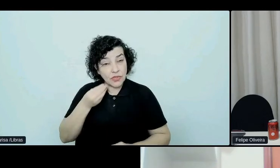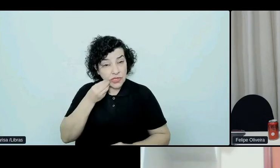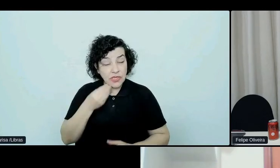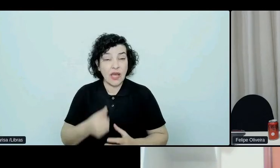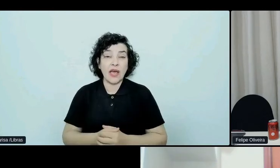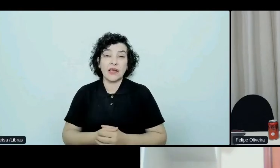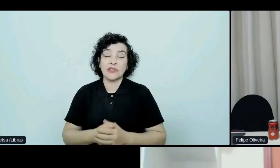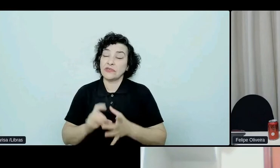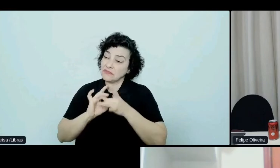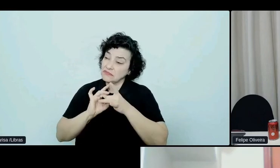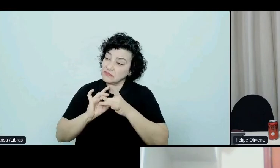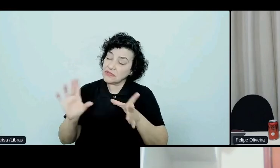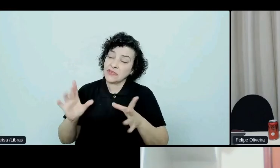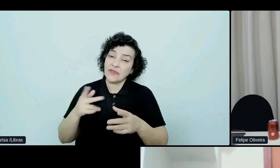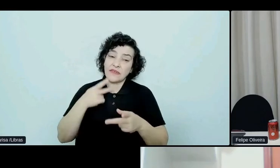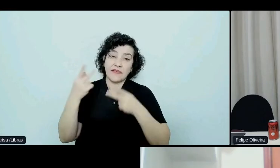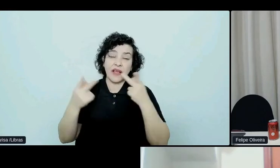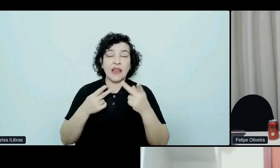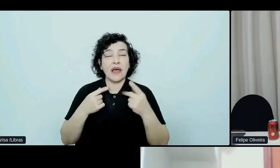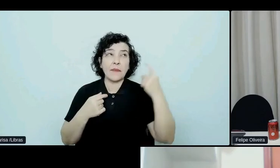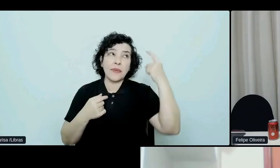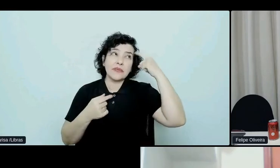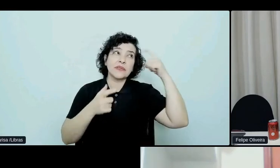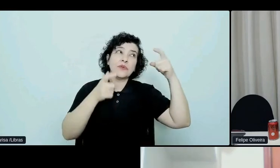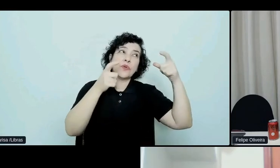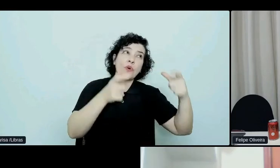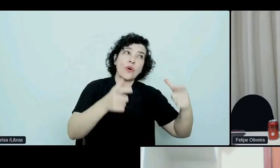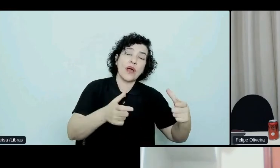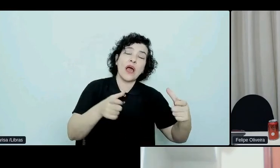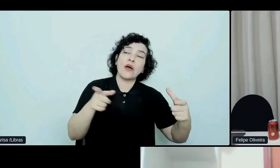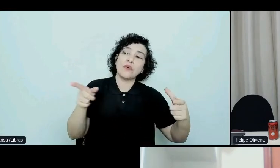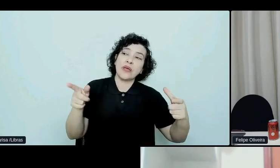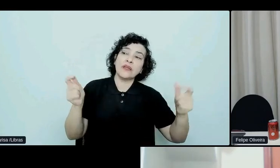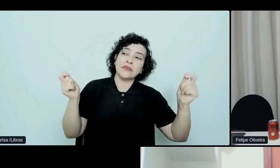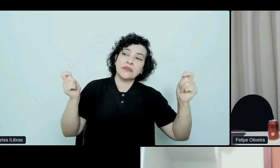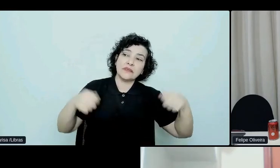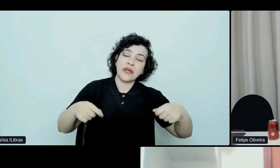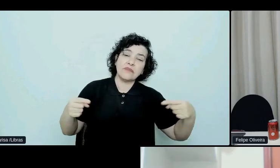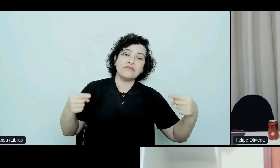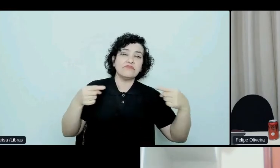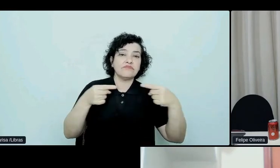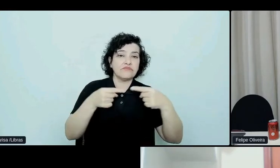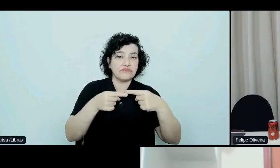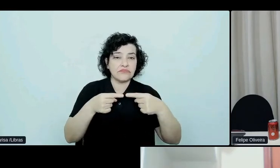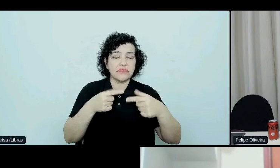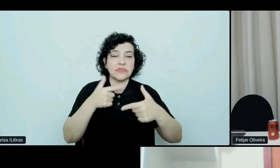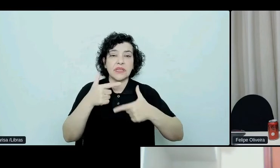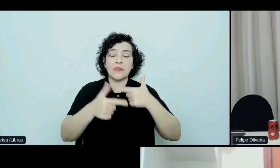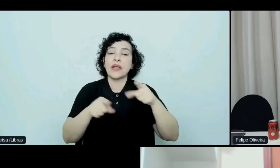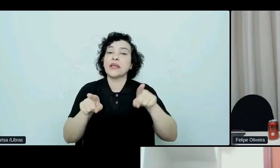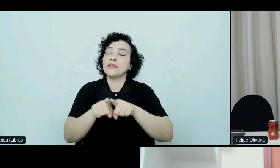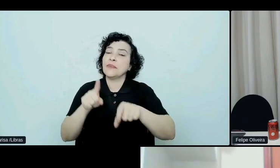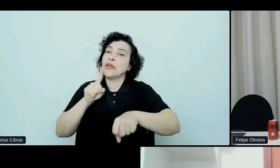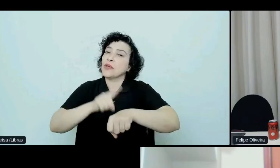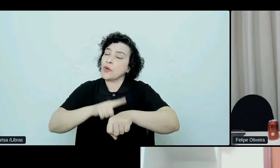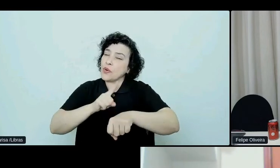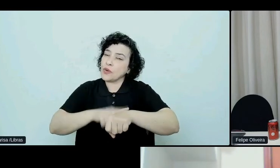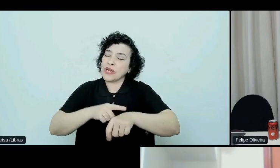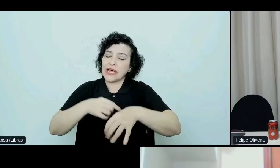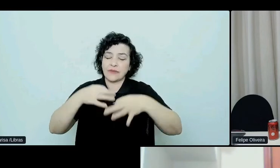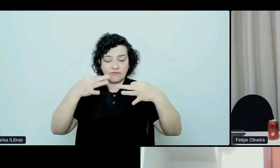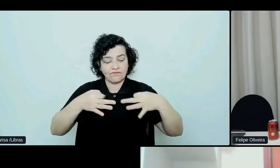atento a como o modo de falar, o modo diferente de se comportar e dar a oportunidade,